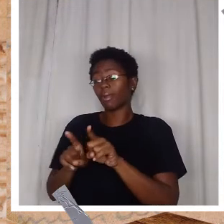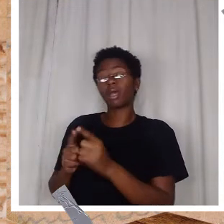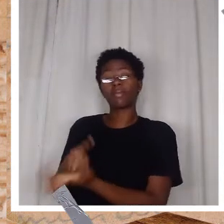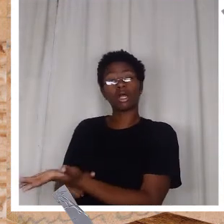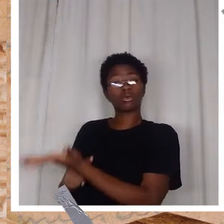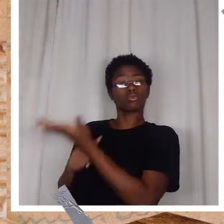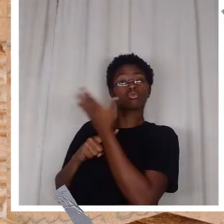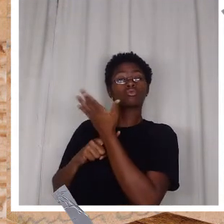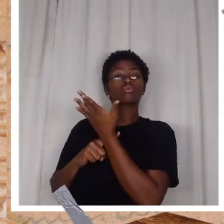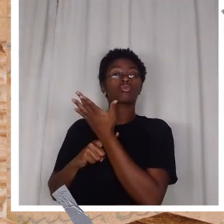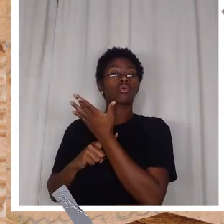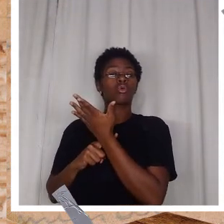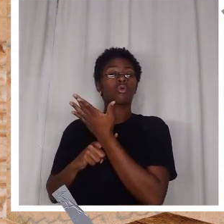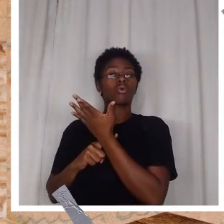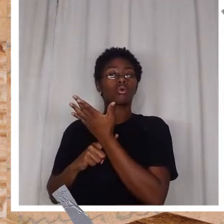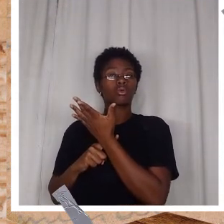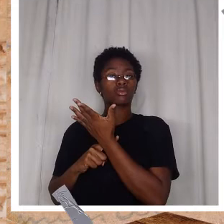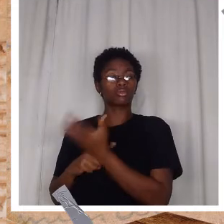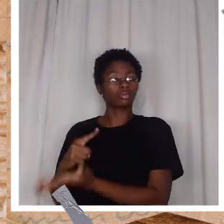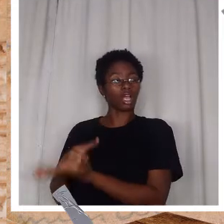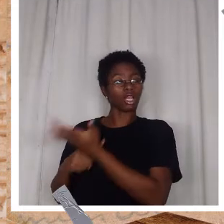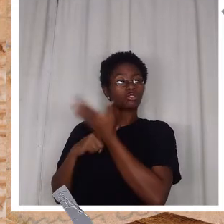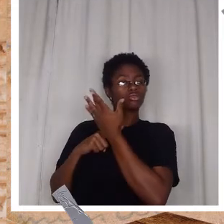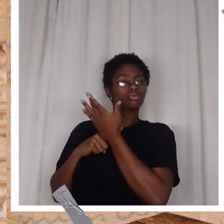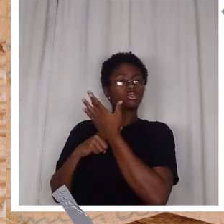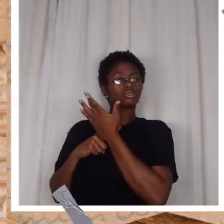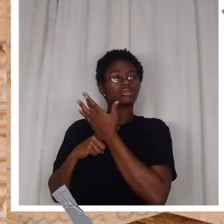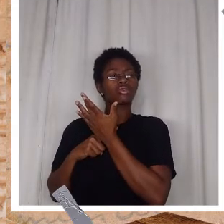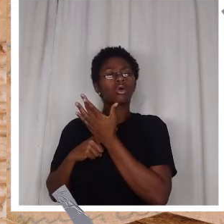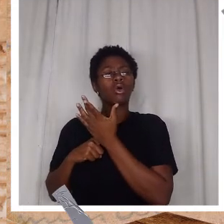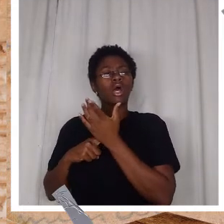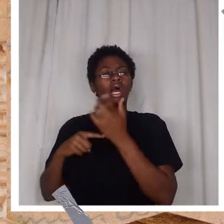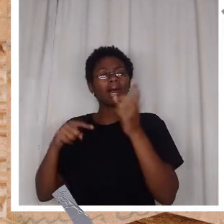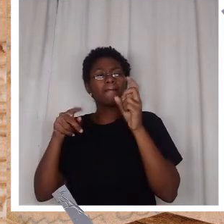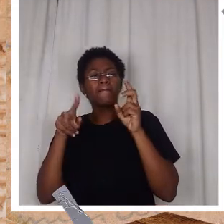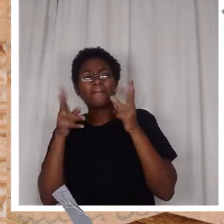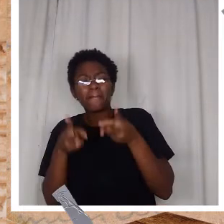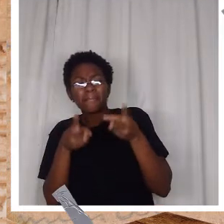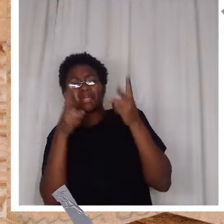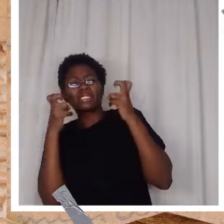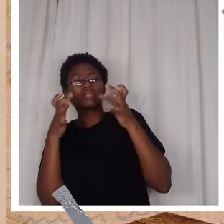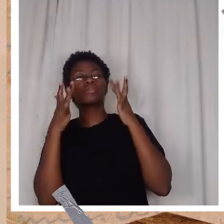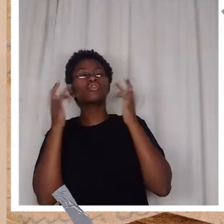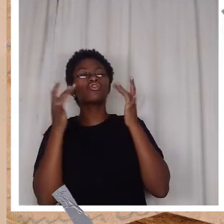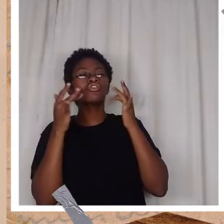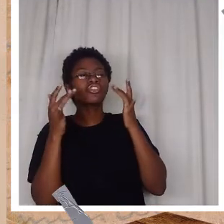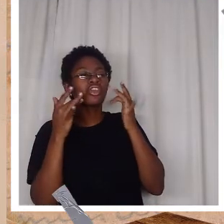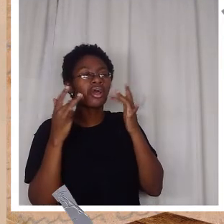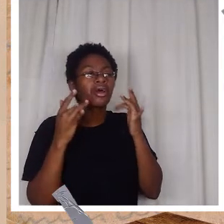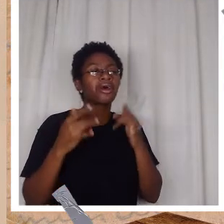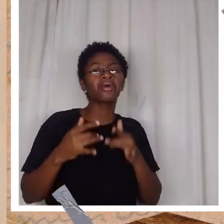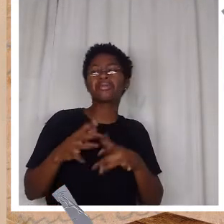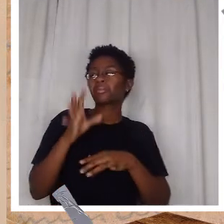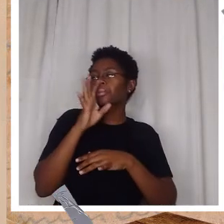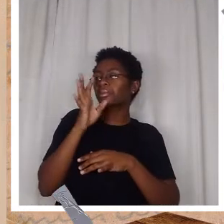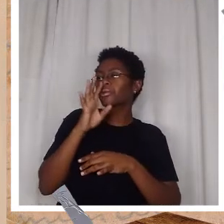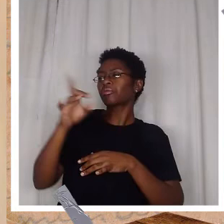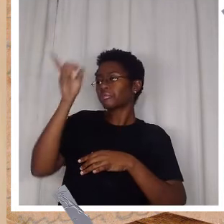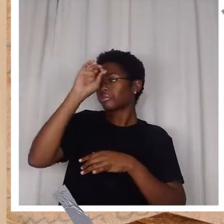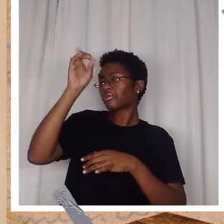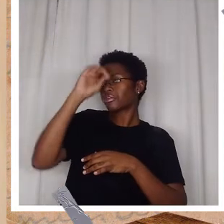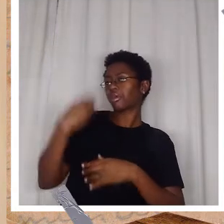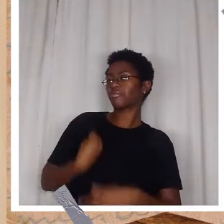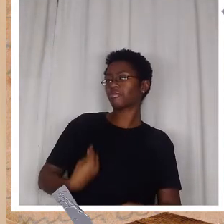construir uma nova maneira de ver o teatro, de nos ver no dia a dia, comunicando